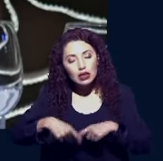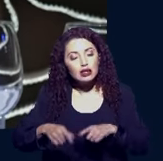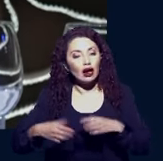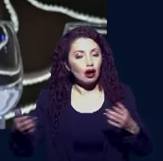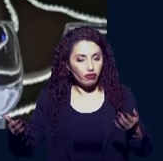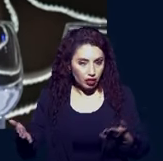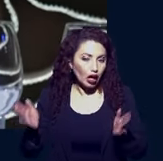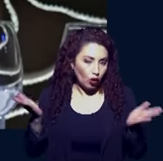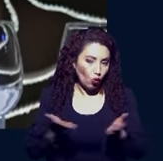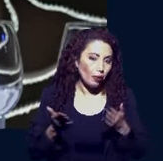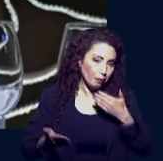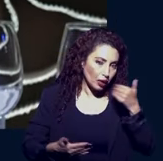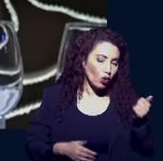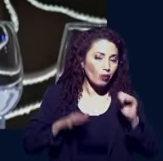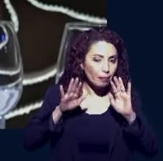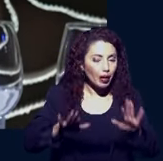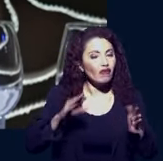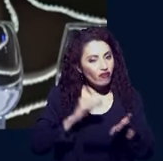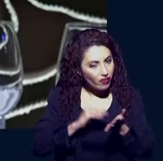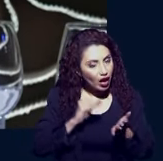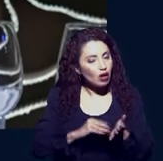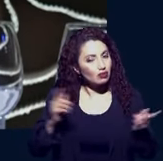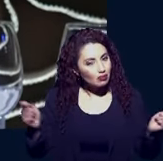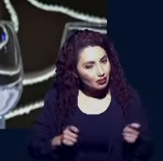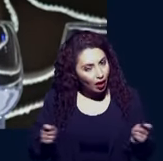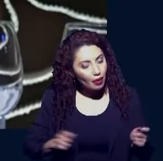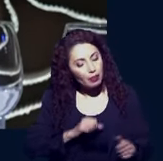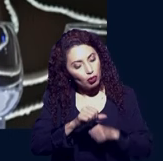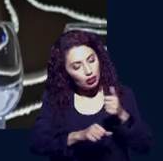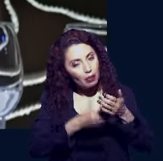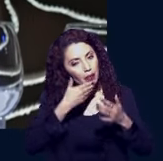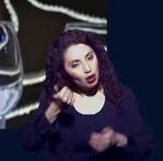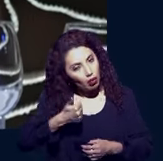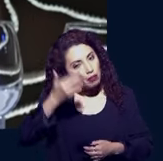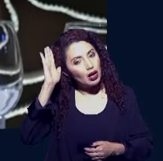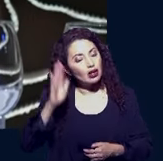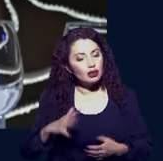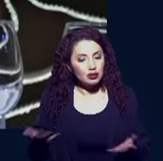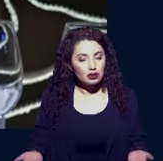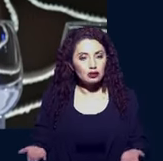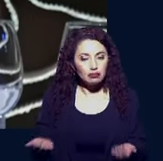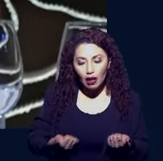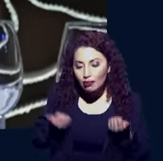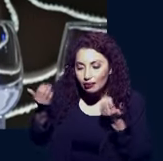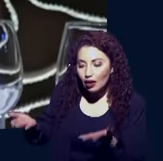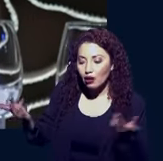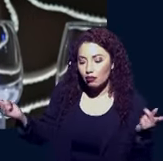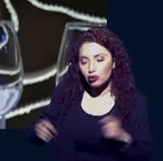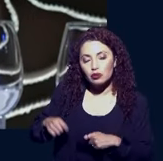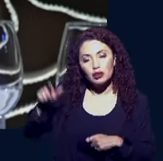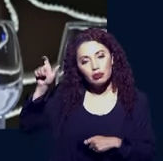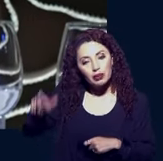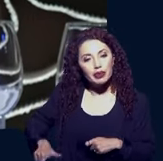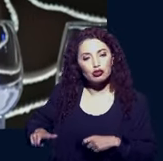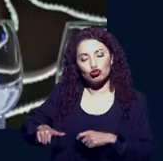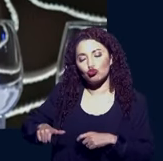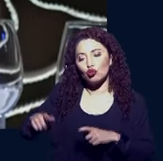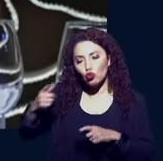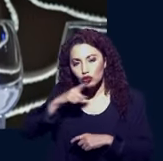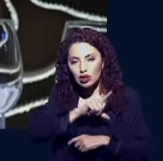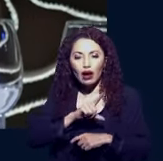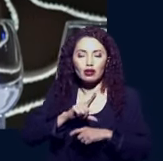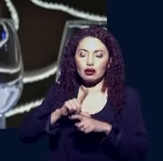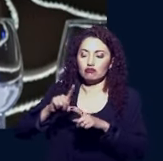Precisa aprimorar essas e é essas ferramentas para que o produtor possa é produzir cada